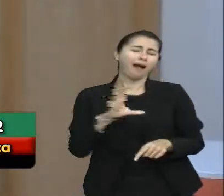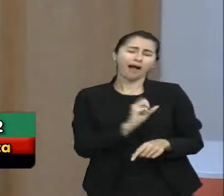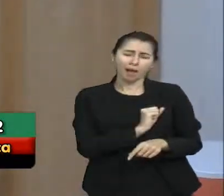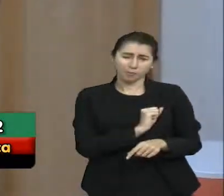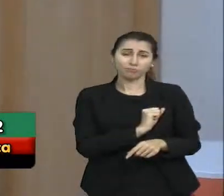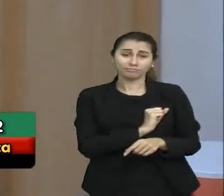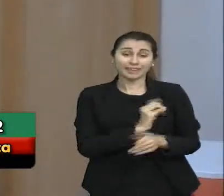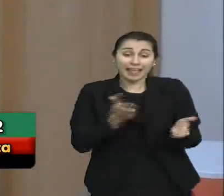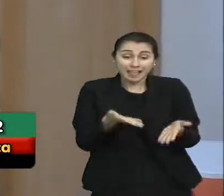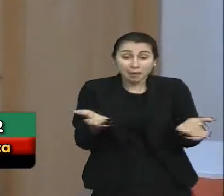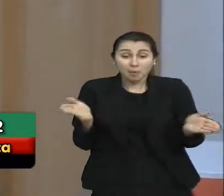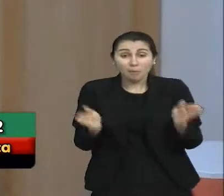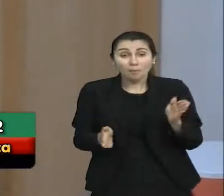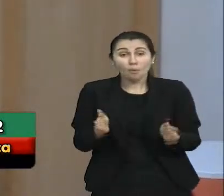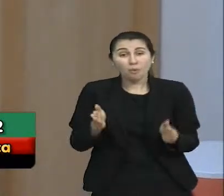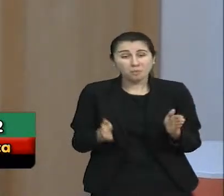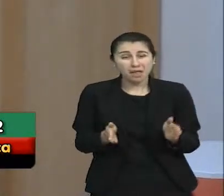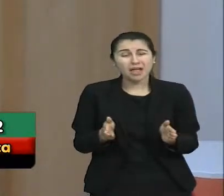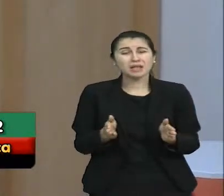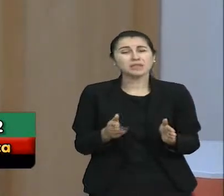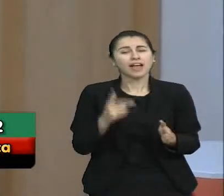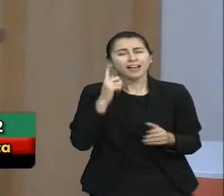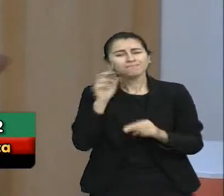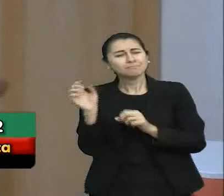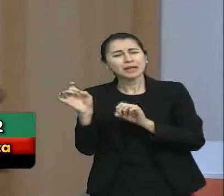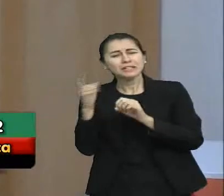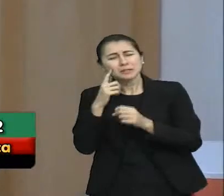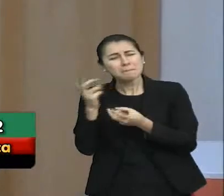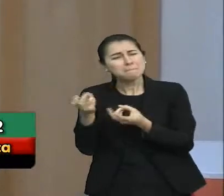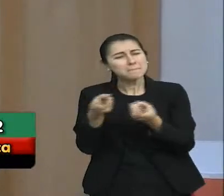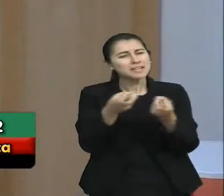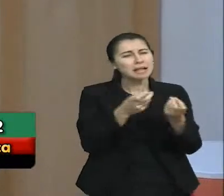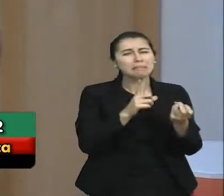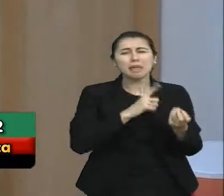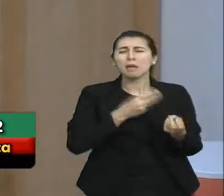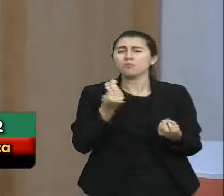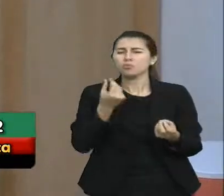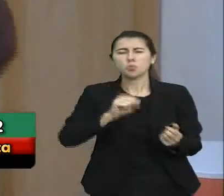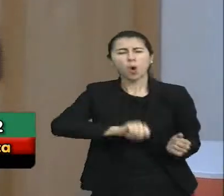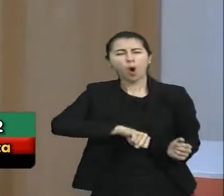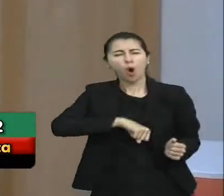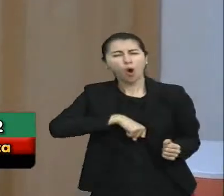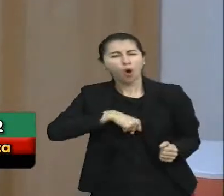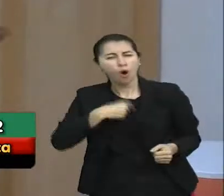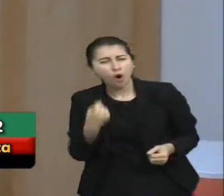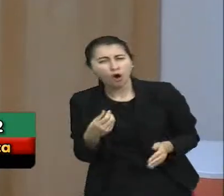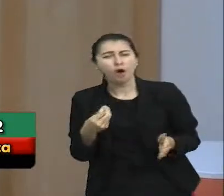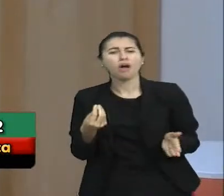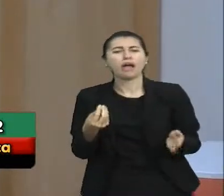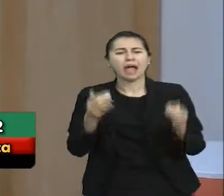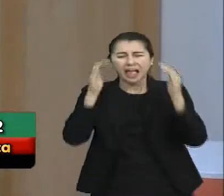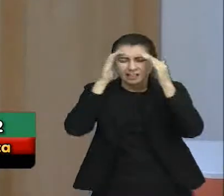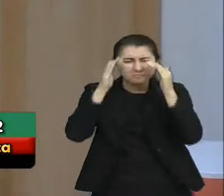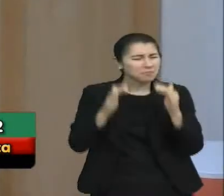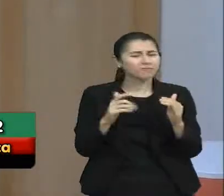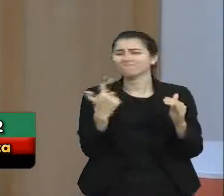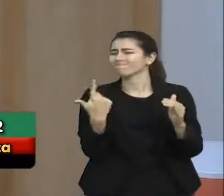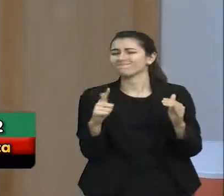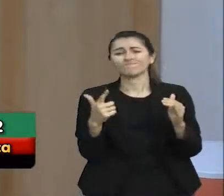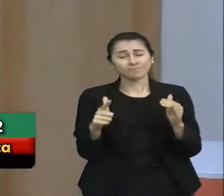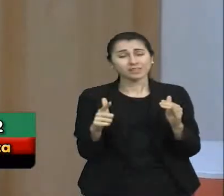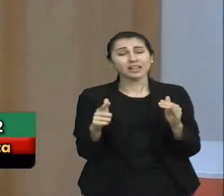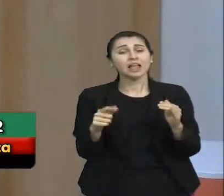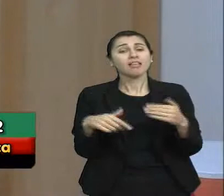está sendo plantado muito ódio, muito desrespeito. Então, a gente tem que unir todas as, a